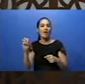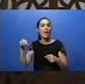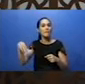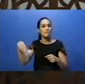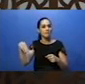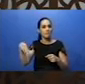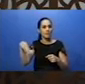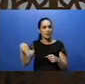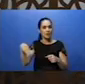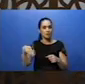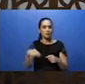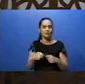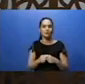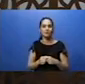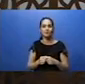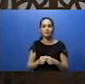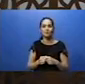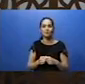10 é 100.